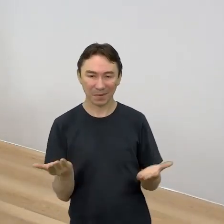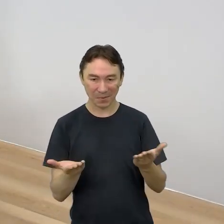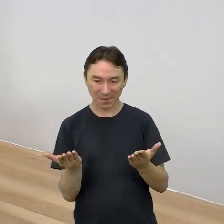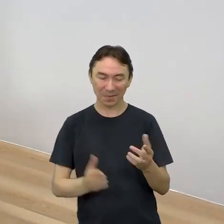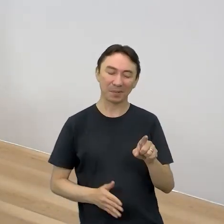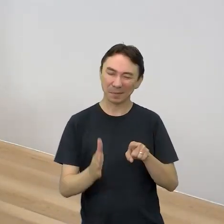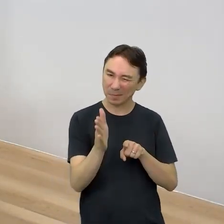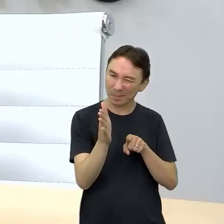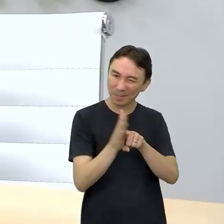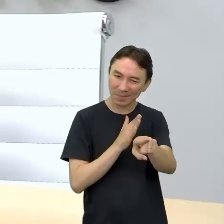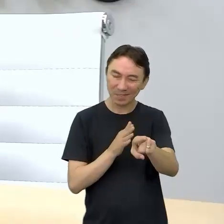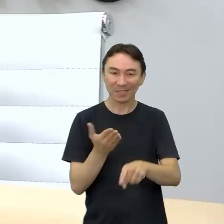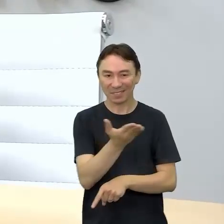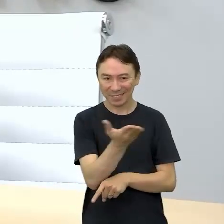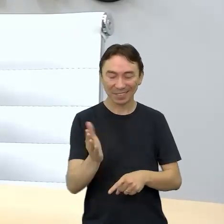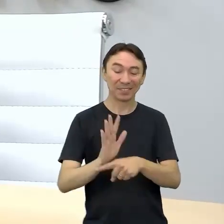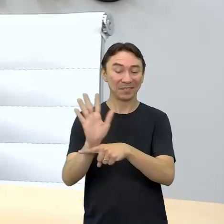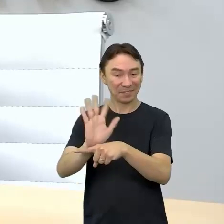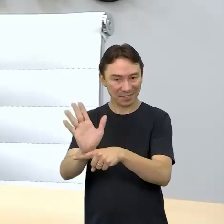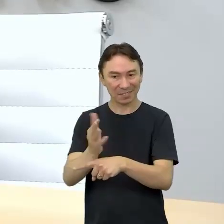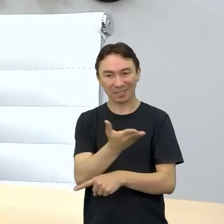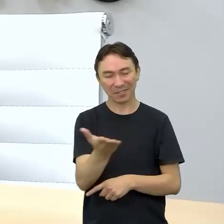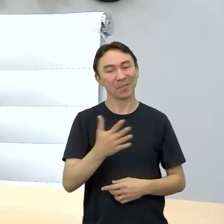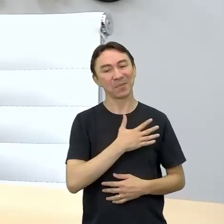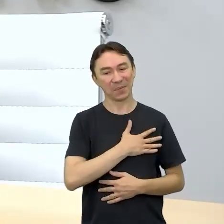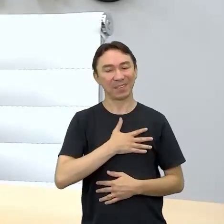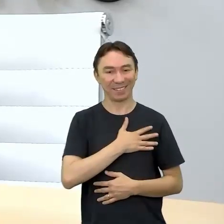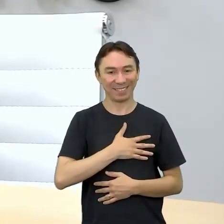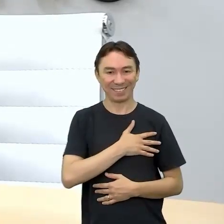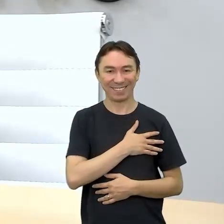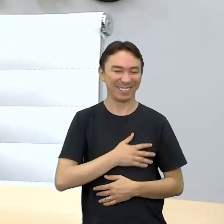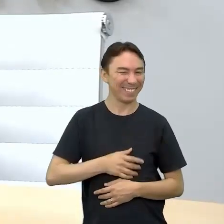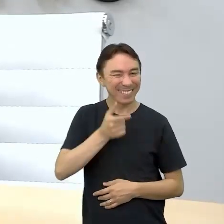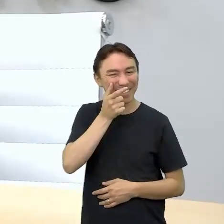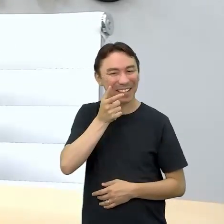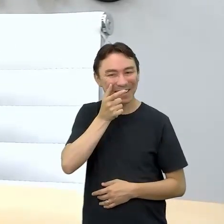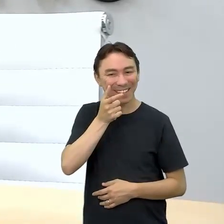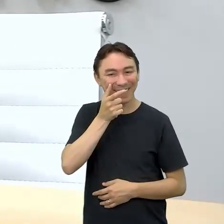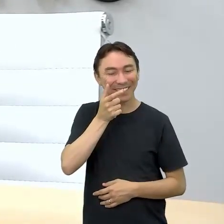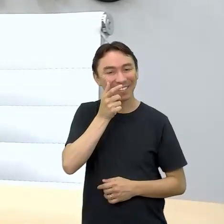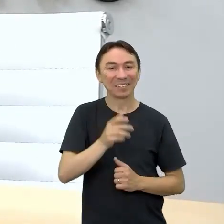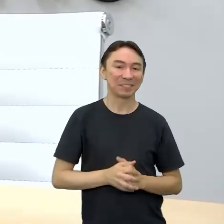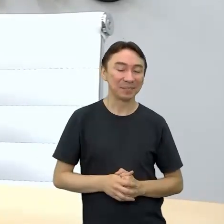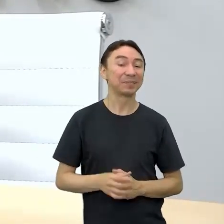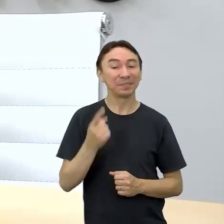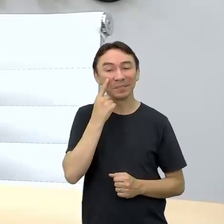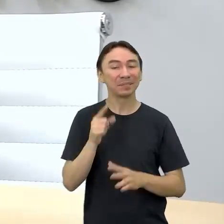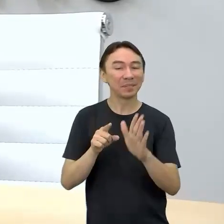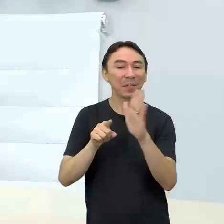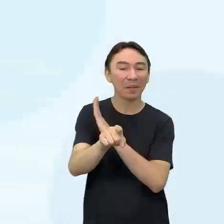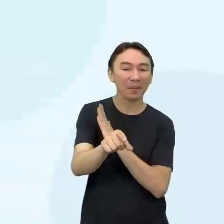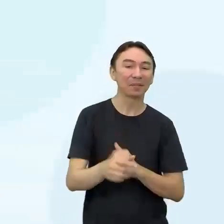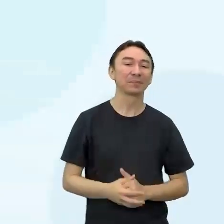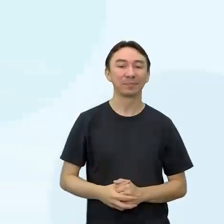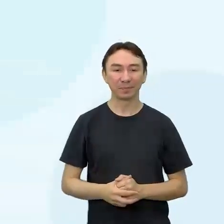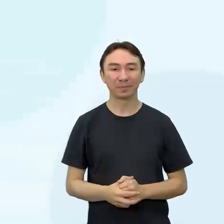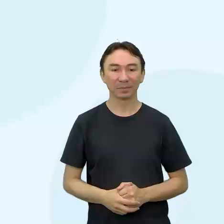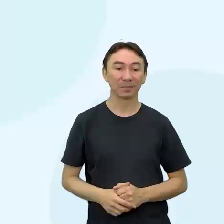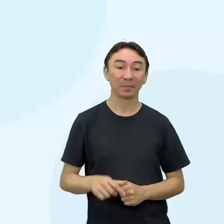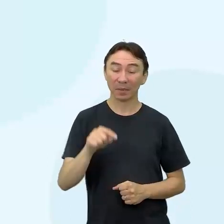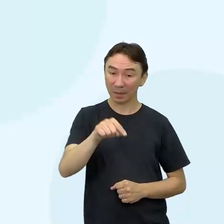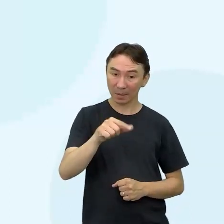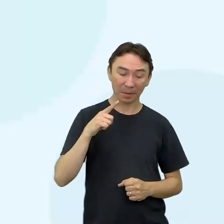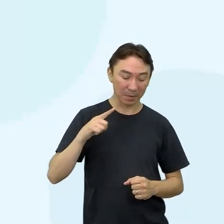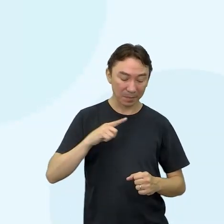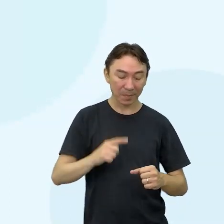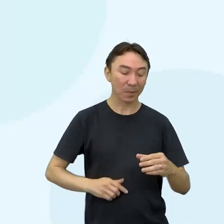vocês sobre esse vídeo, que eu acho que vocês gostaram bastante, né? Bem interessante, Cortella sempre arrasa. Então vamos lá, pergunta. Como a curadoria